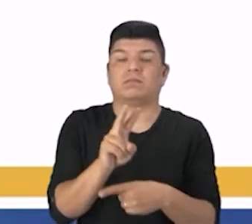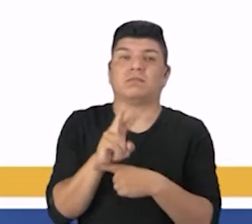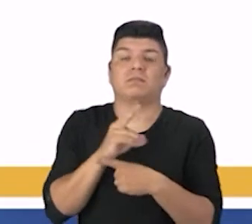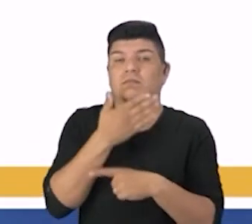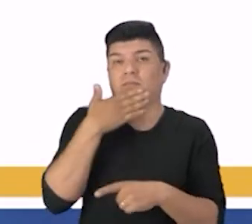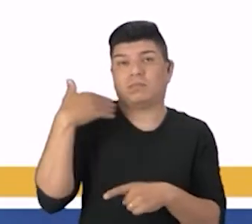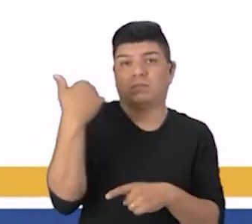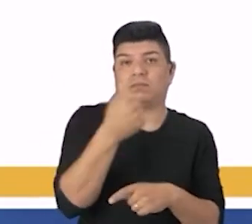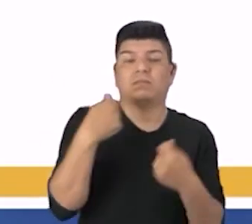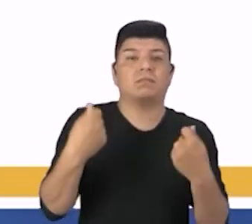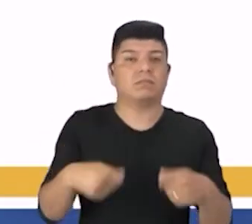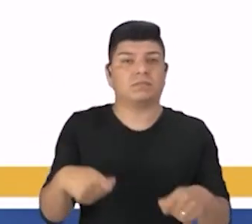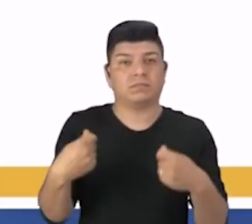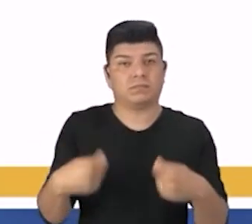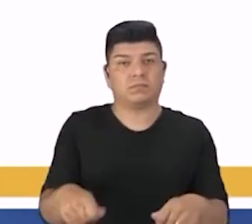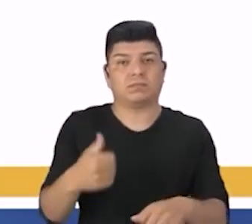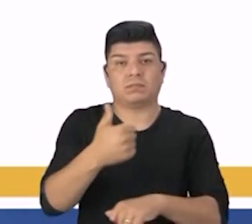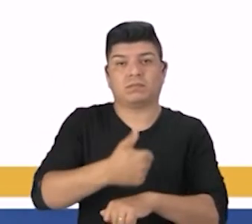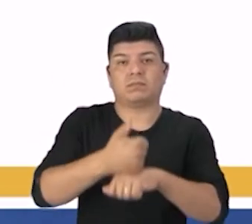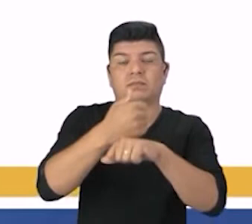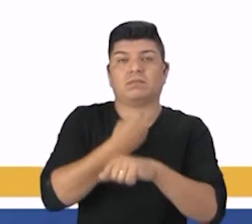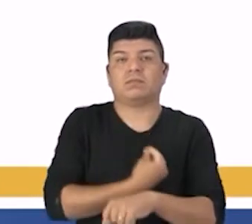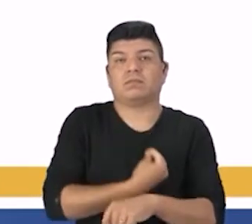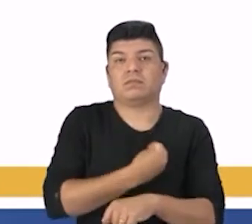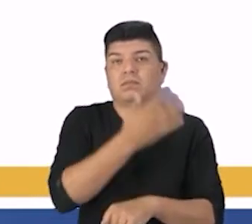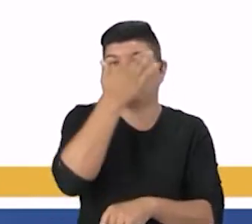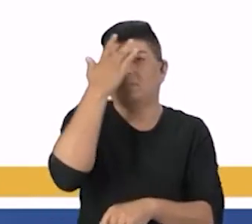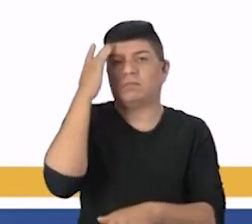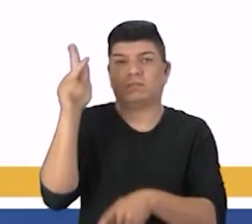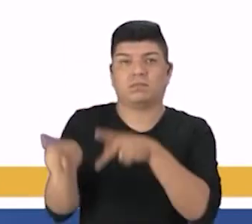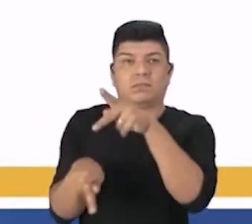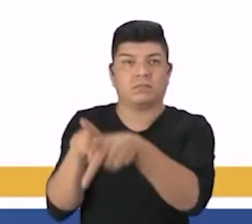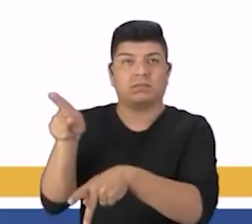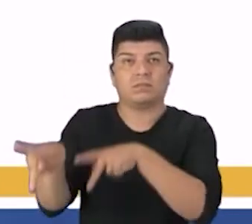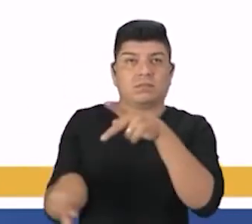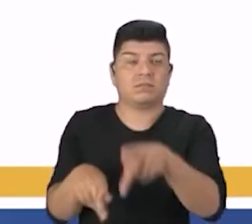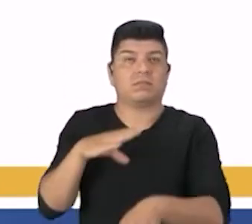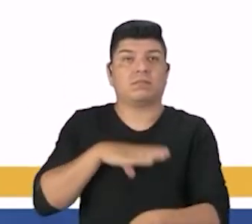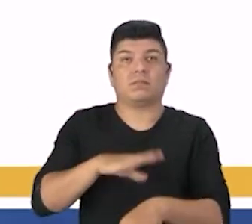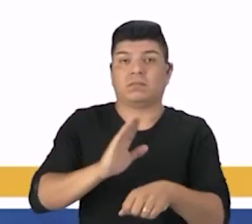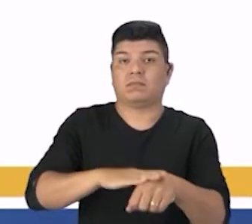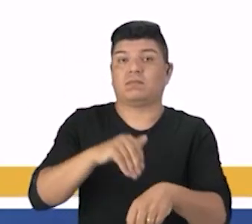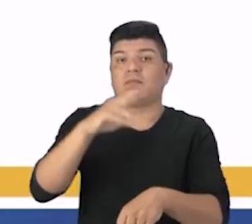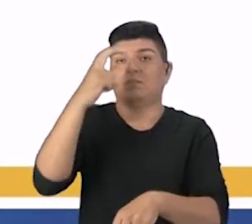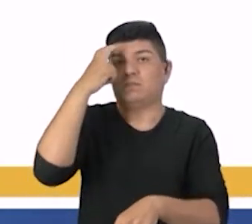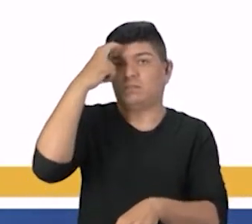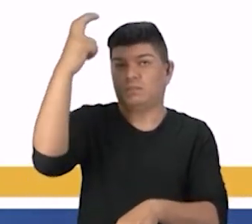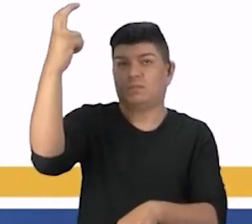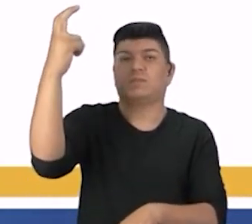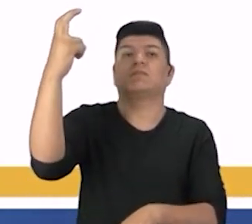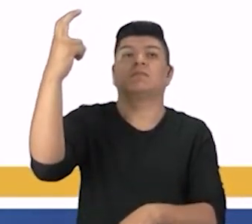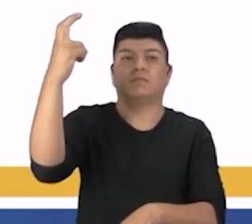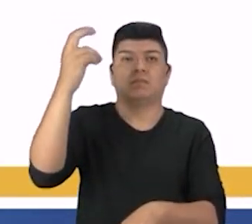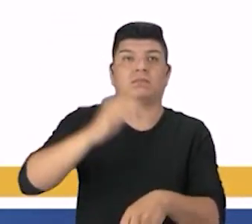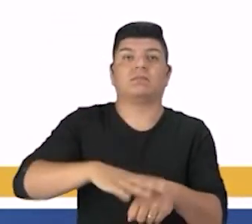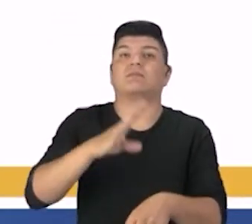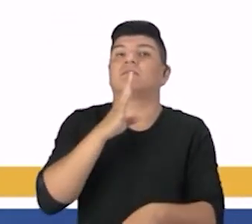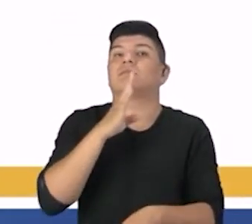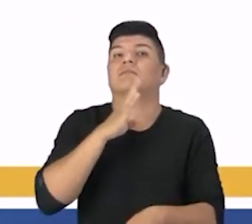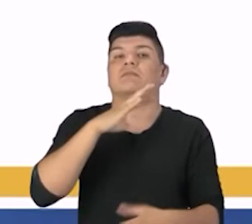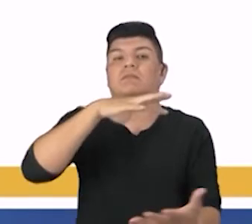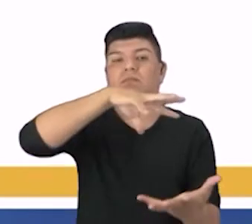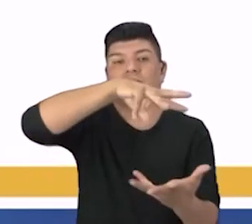outras melhorias necessárias para a qualidade de vida dos moradores das cidades mais inteligentes e mais